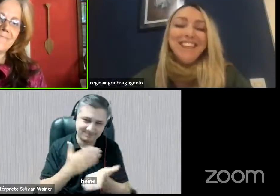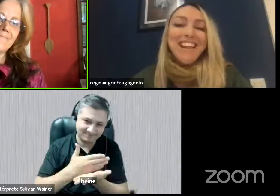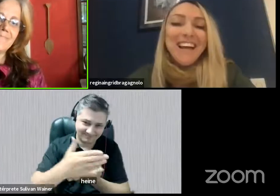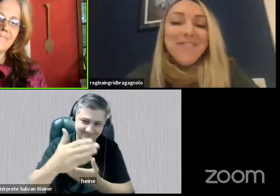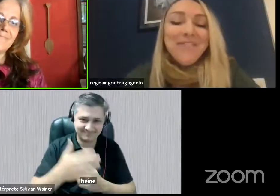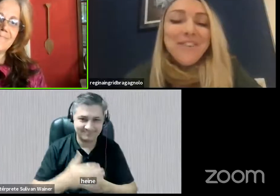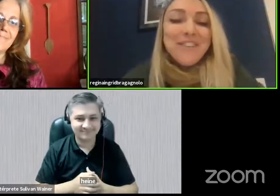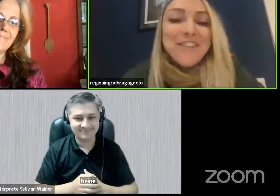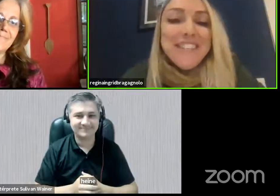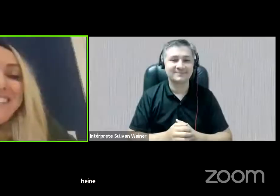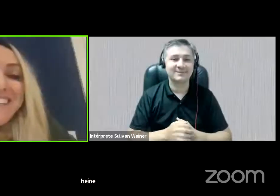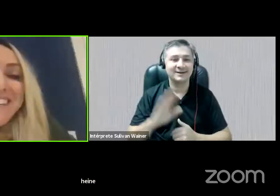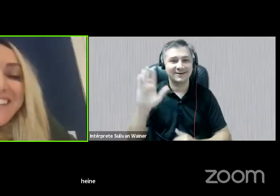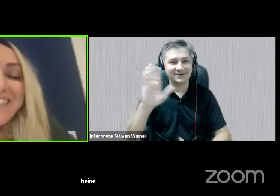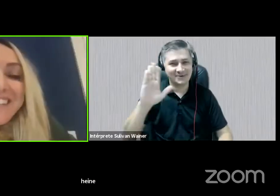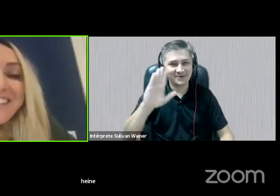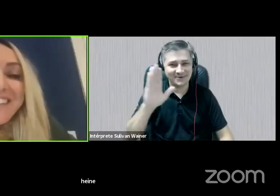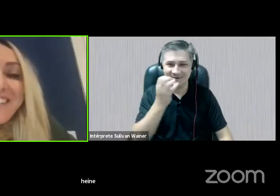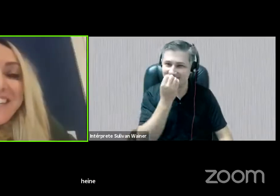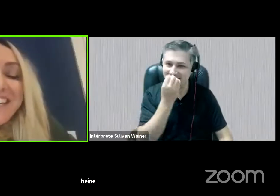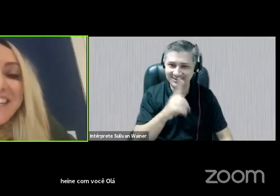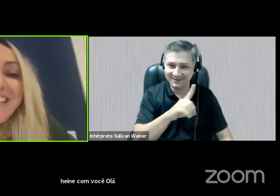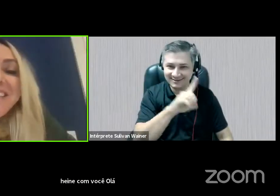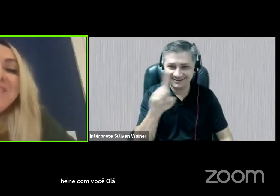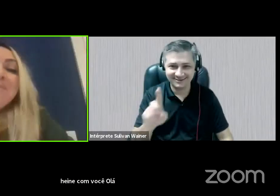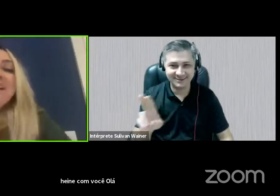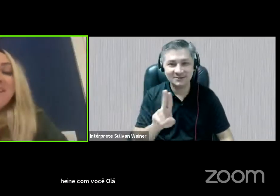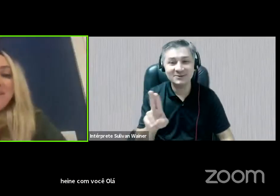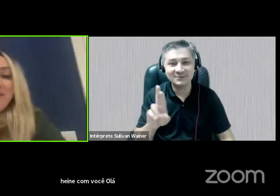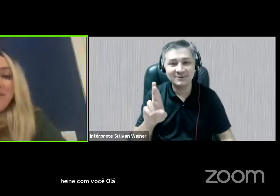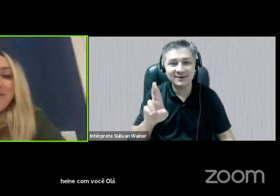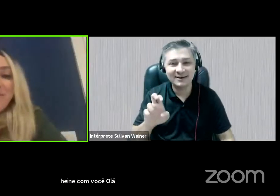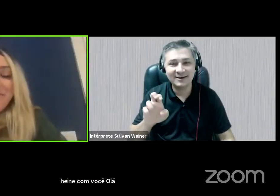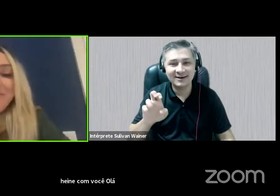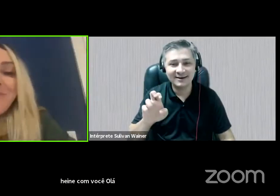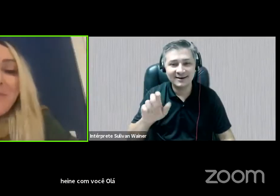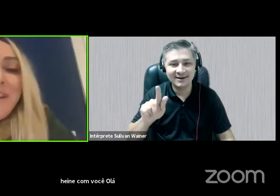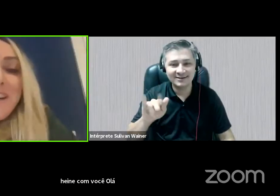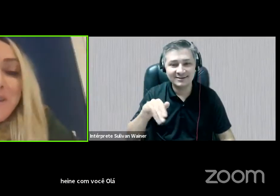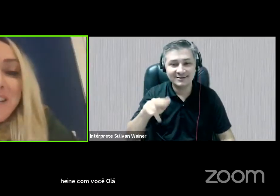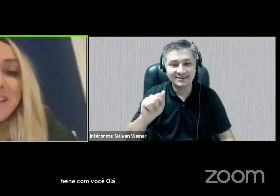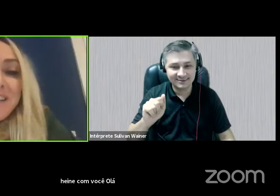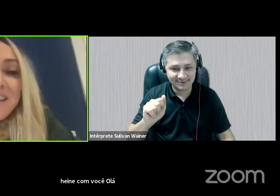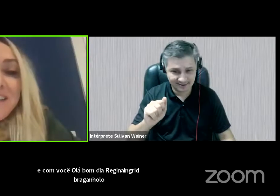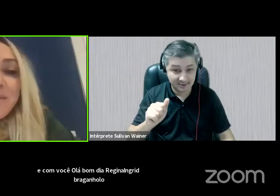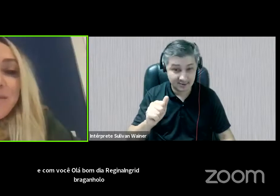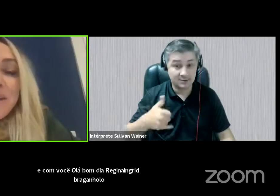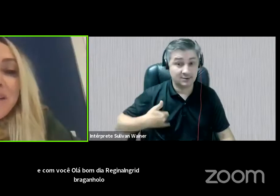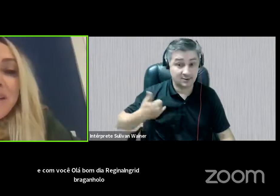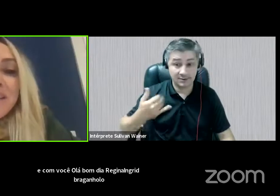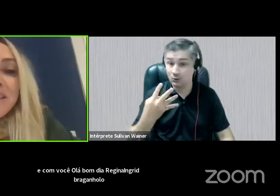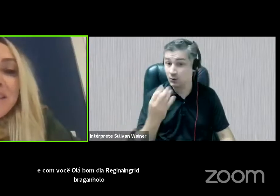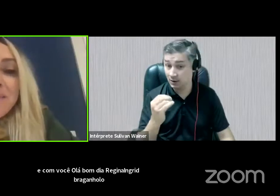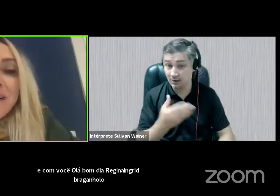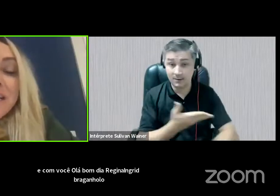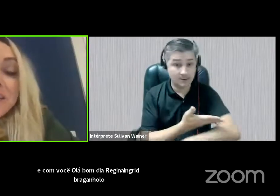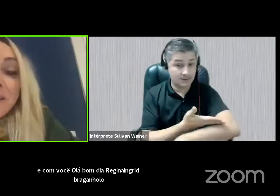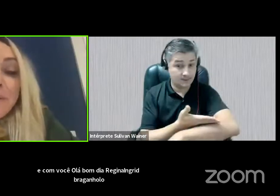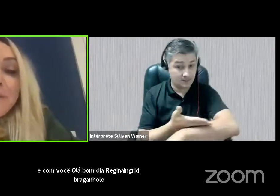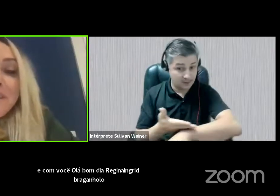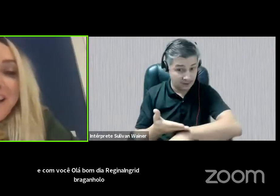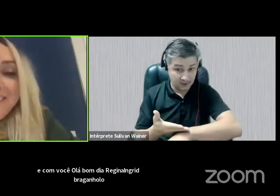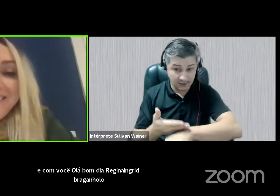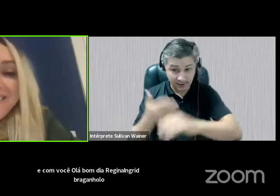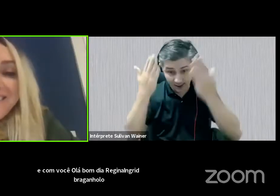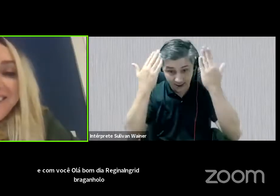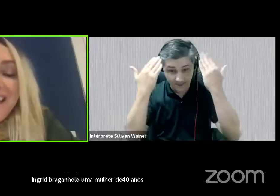Olá, bom dia, sou Regina Ingrid Braganholo, uma mulher de 40 anos, branca, branca de